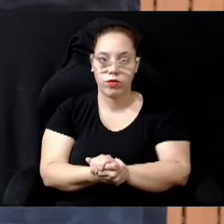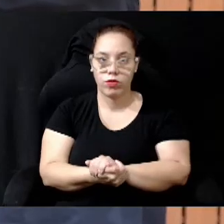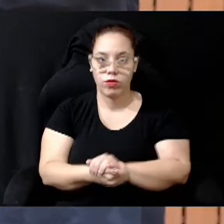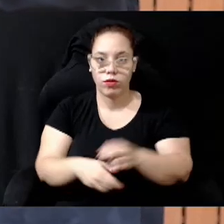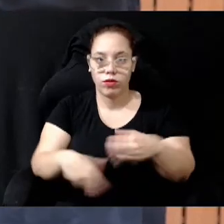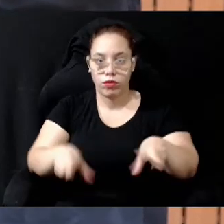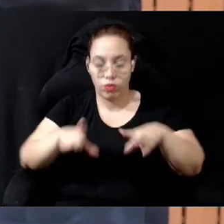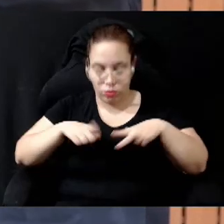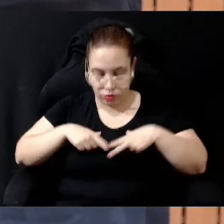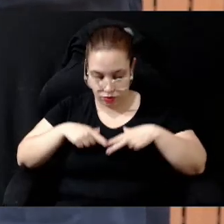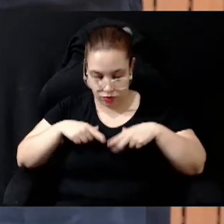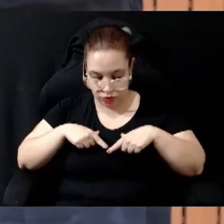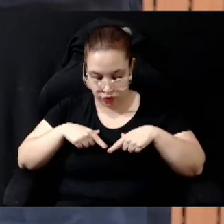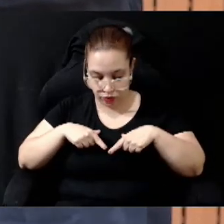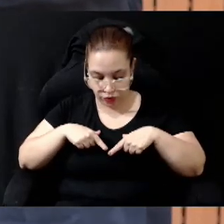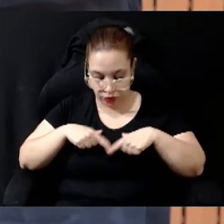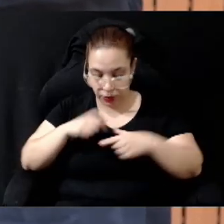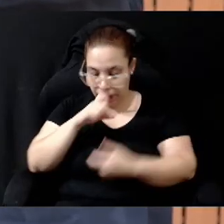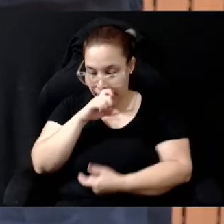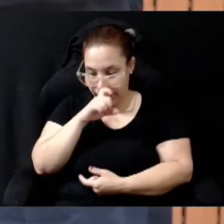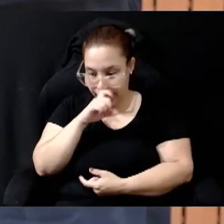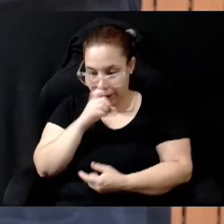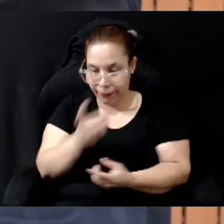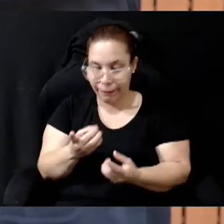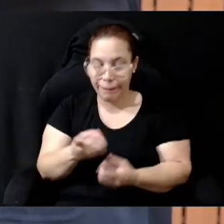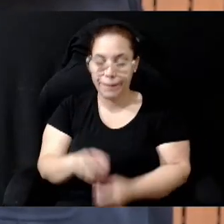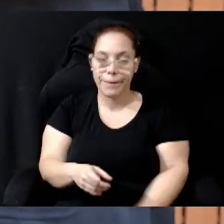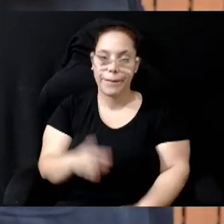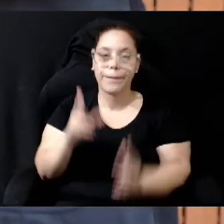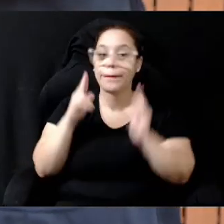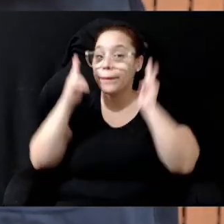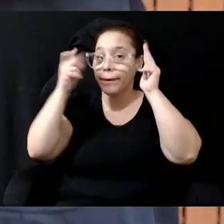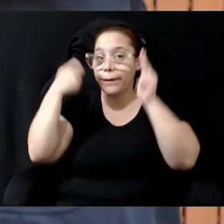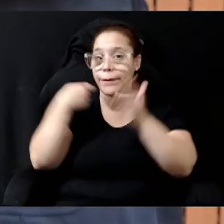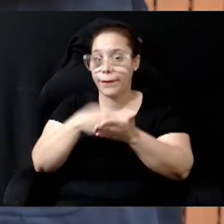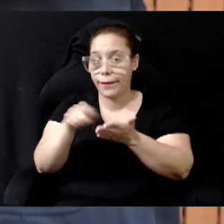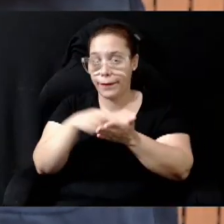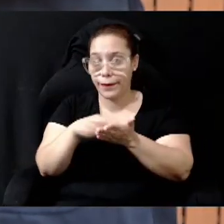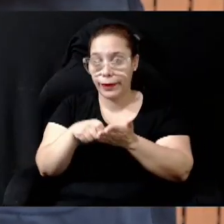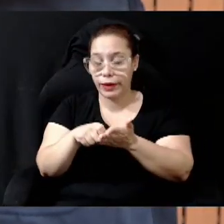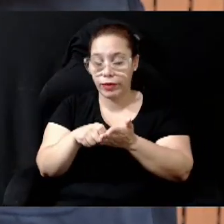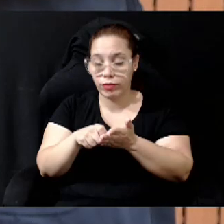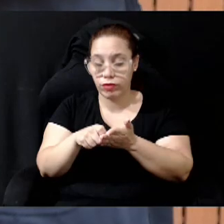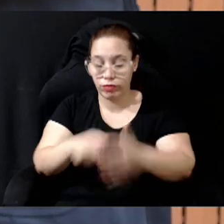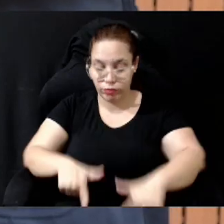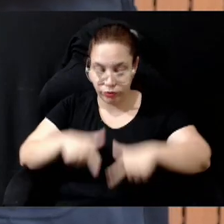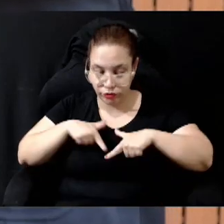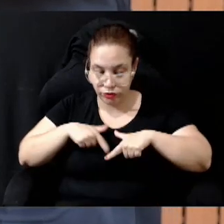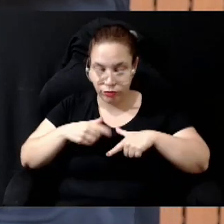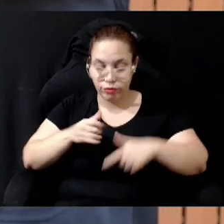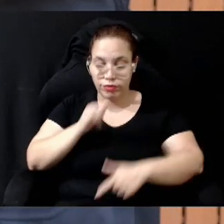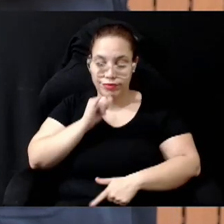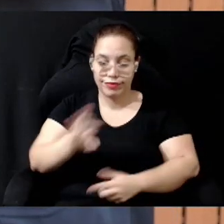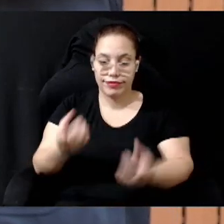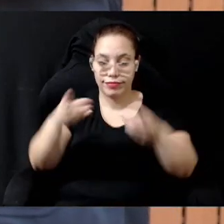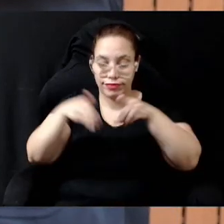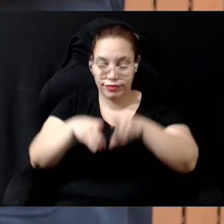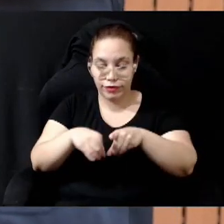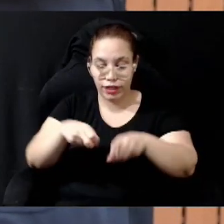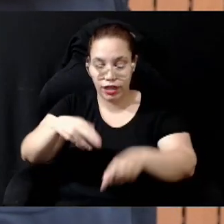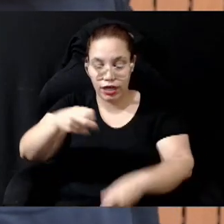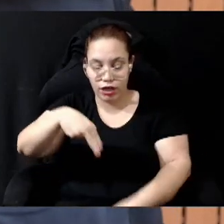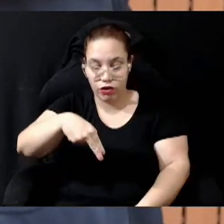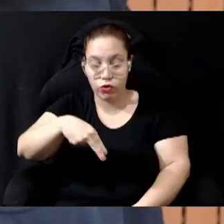processo 241372, de autoria do senhor Edivaldo Cabelo, que concede medalha exemplo digno general Nelson Santini